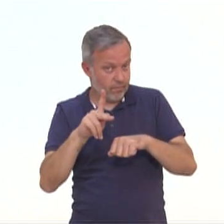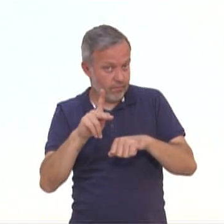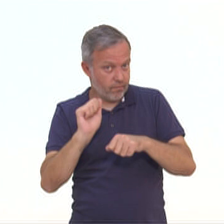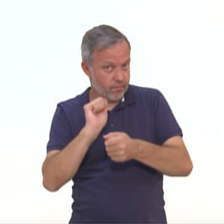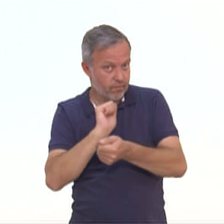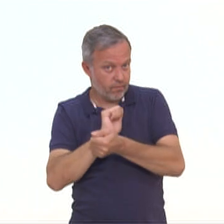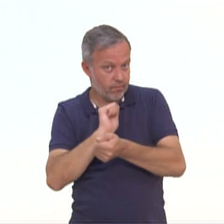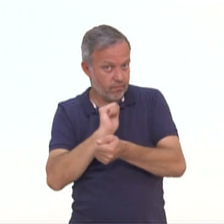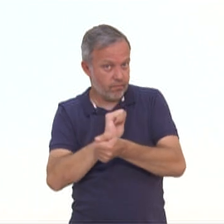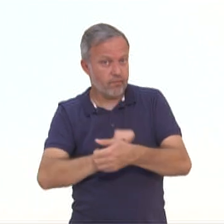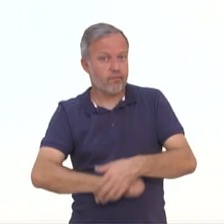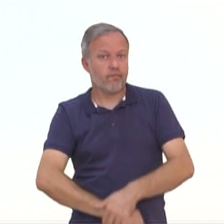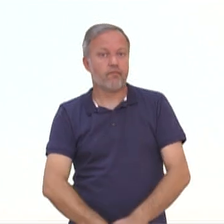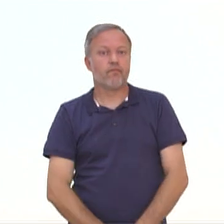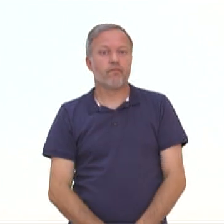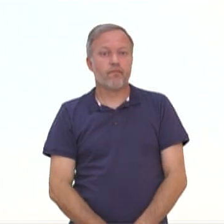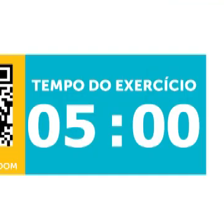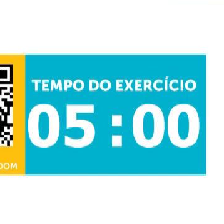já voltamos.